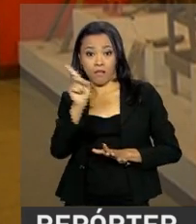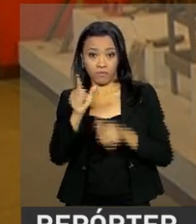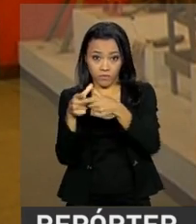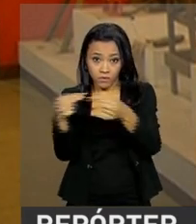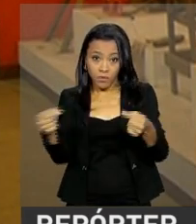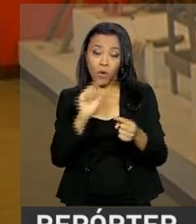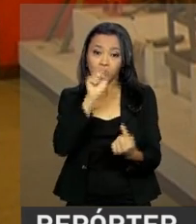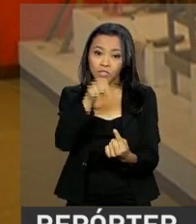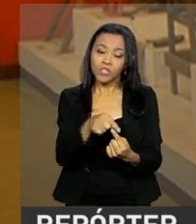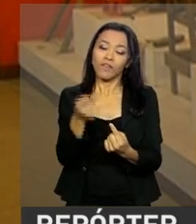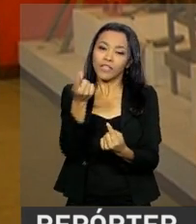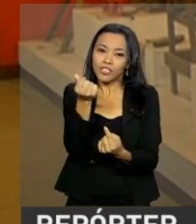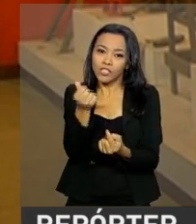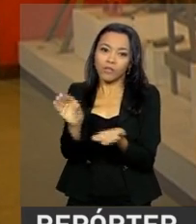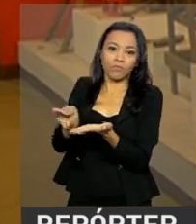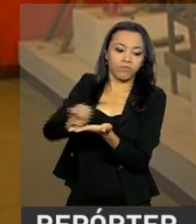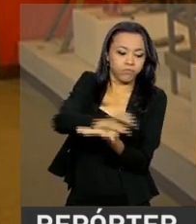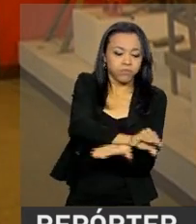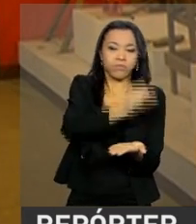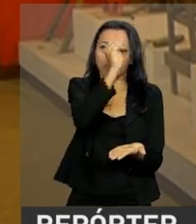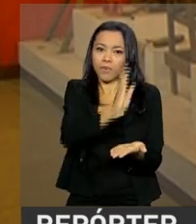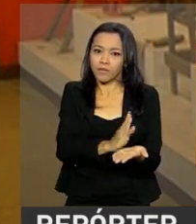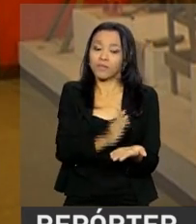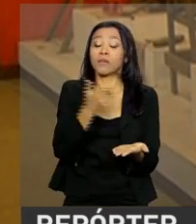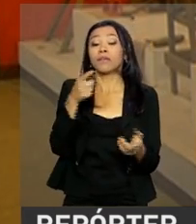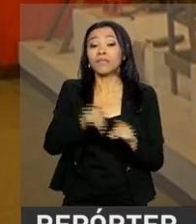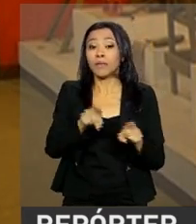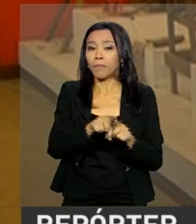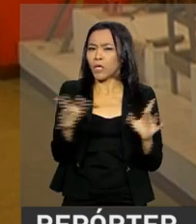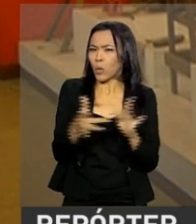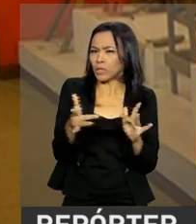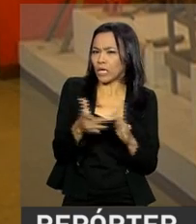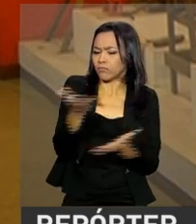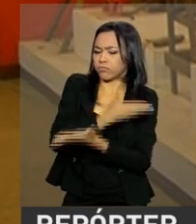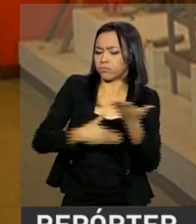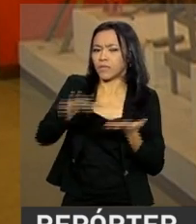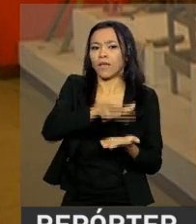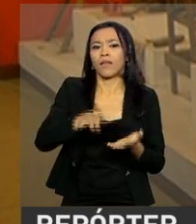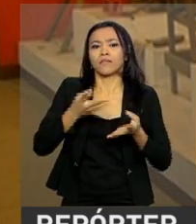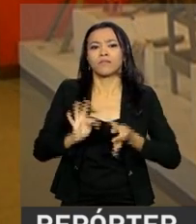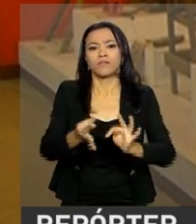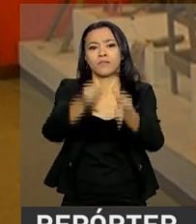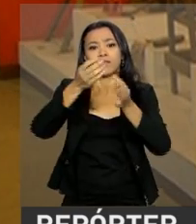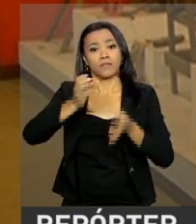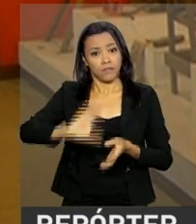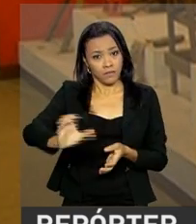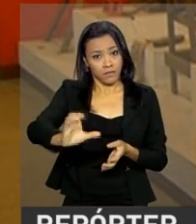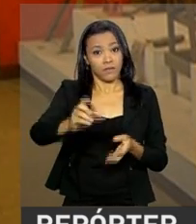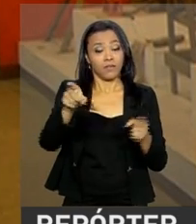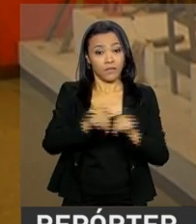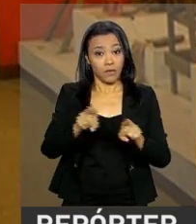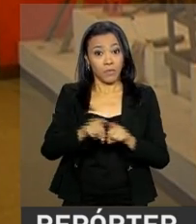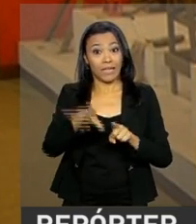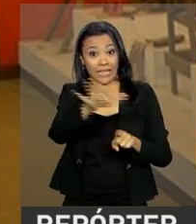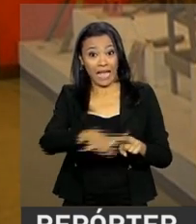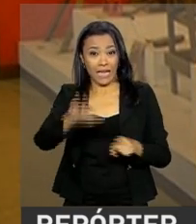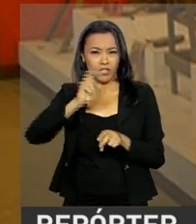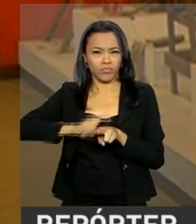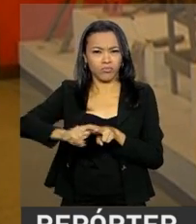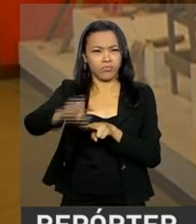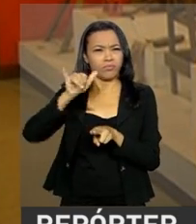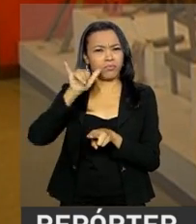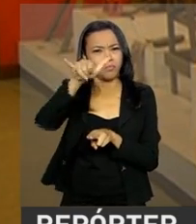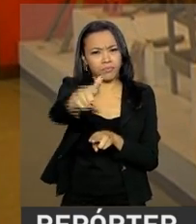é atrair investimentos e ampliar as parcerias em Ciência e Tecnologia e também nos setores de infraestrutura